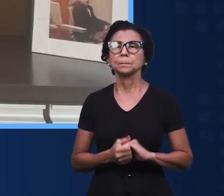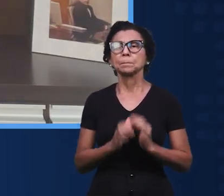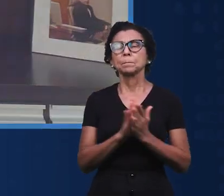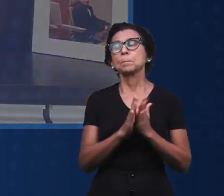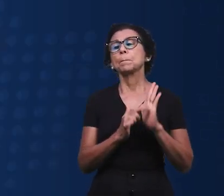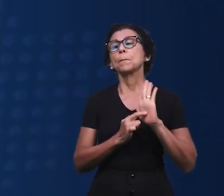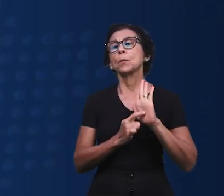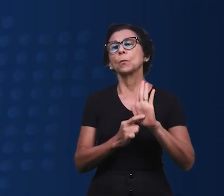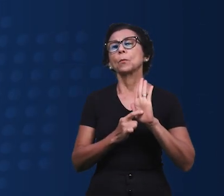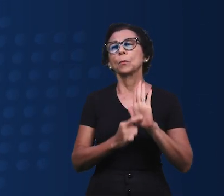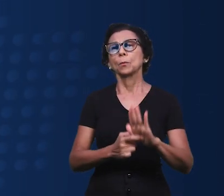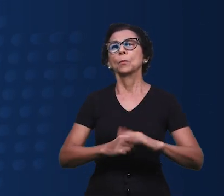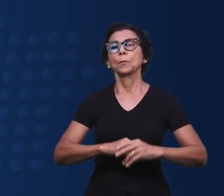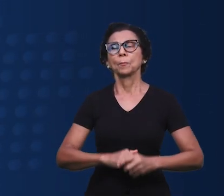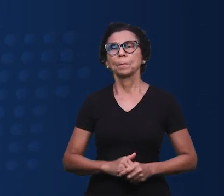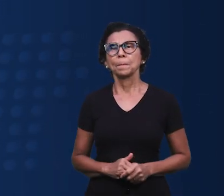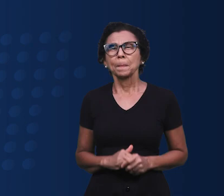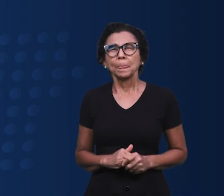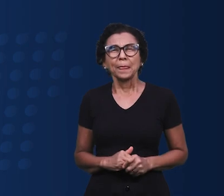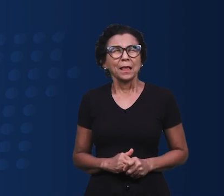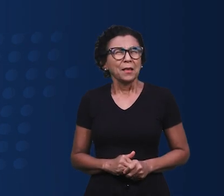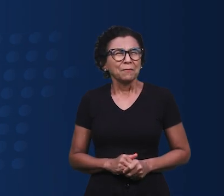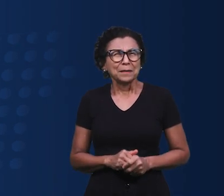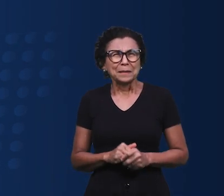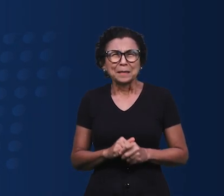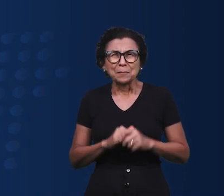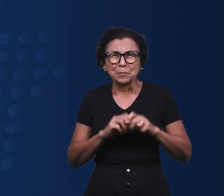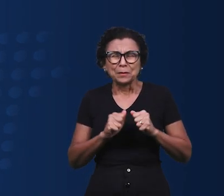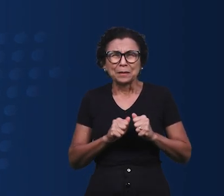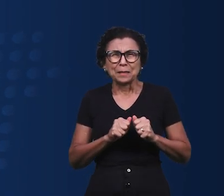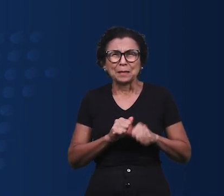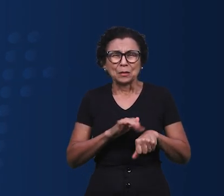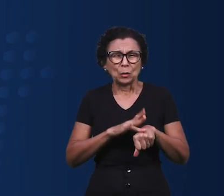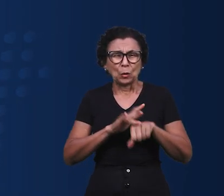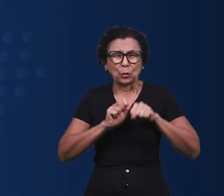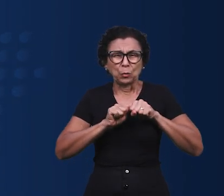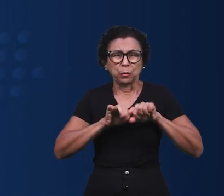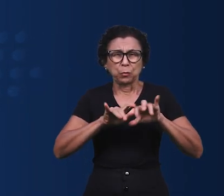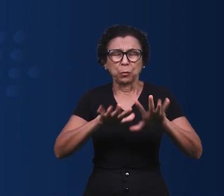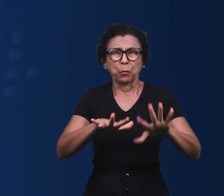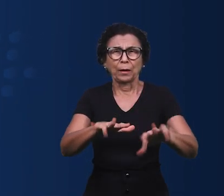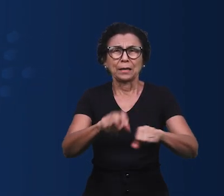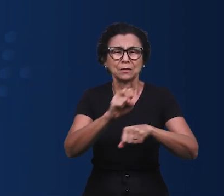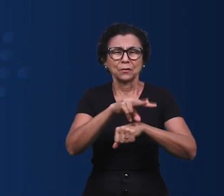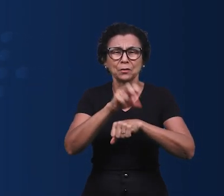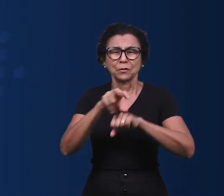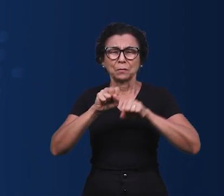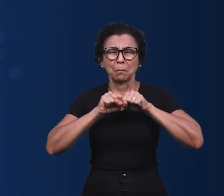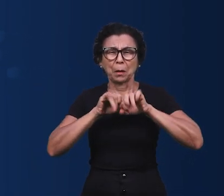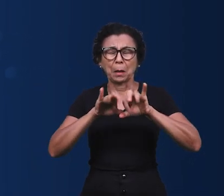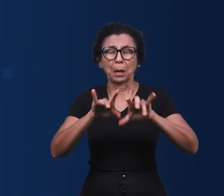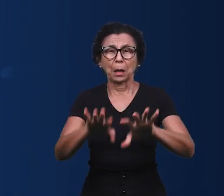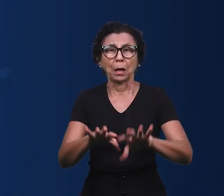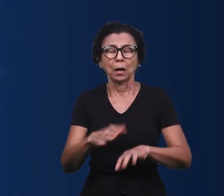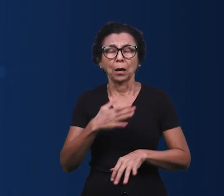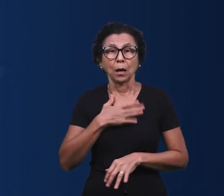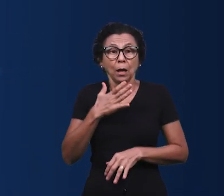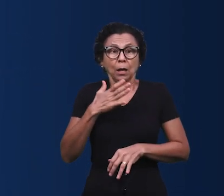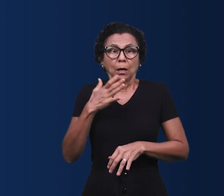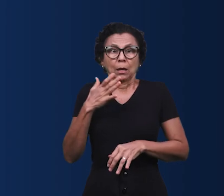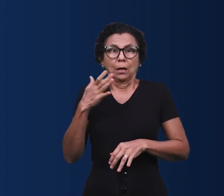que haverá pestilências e também coisas espantosas e